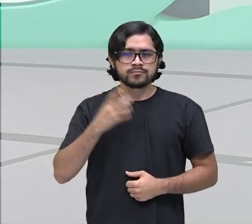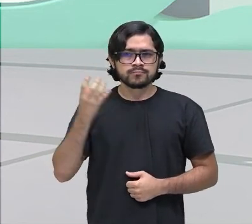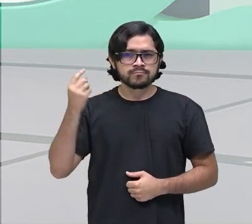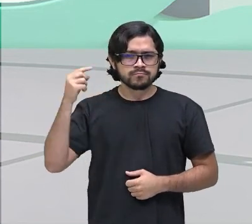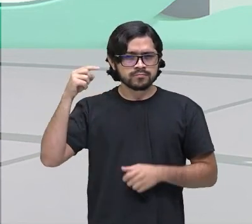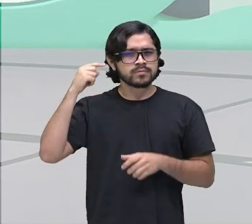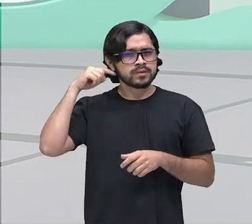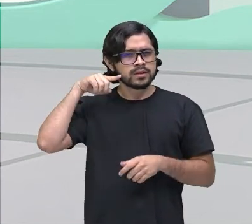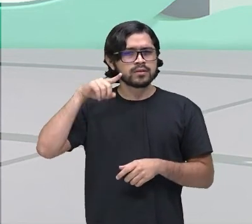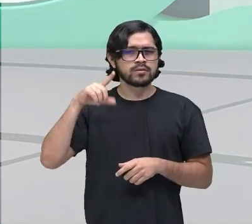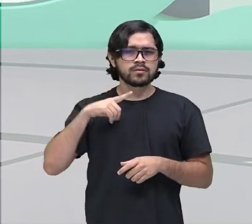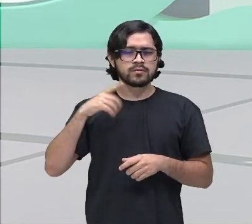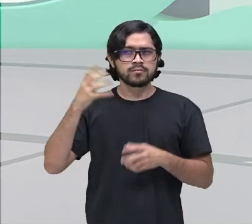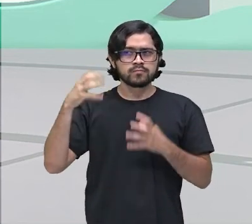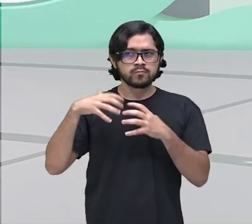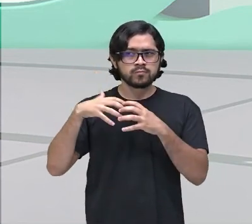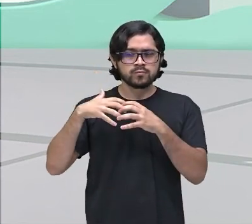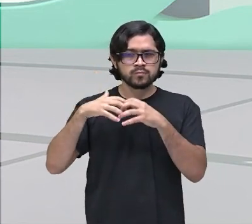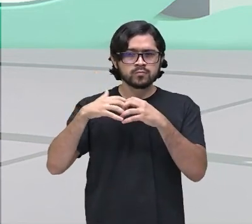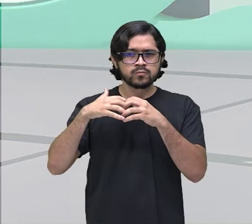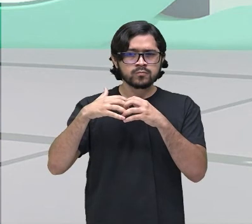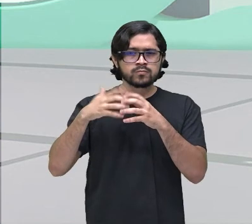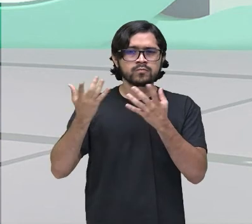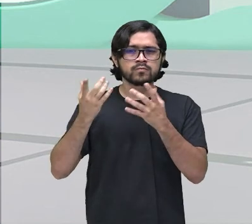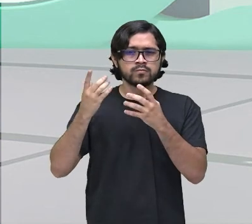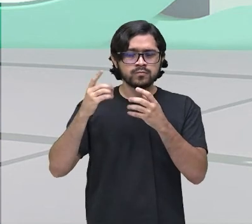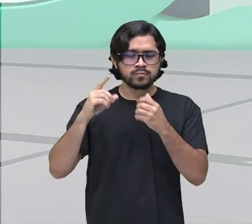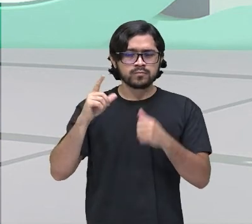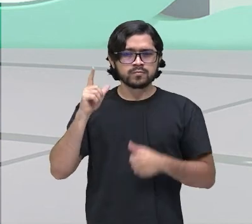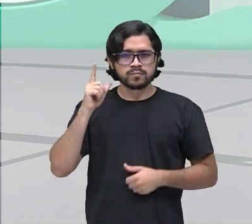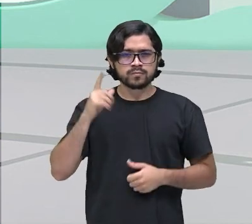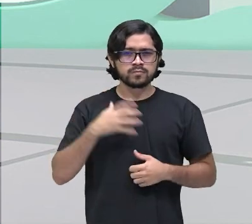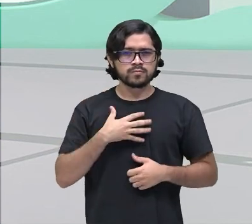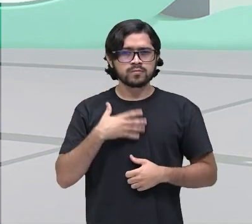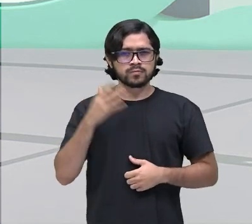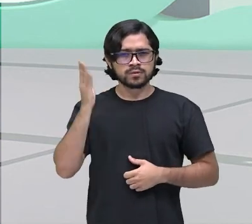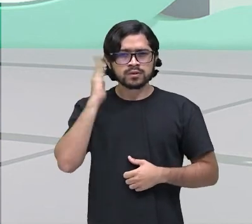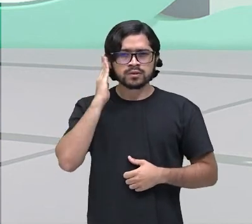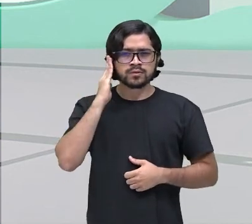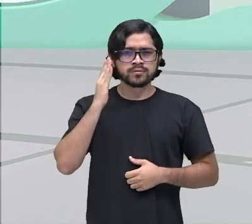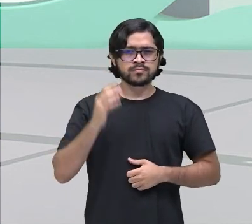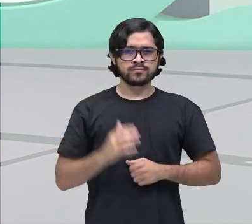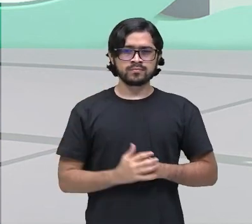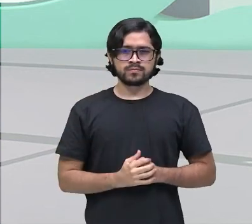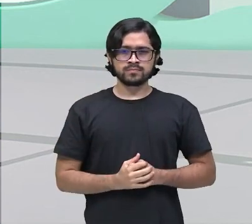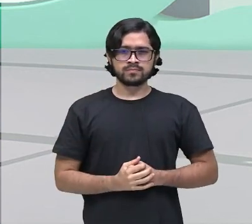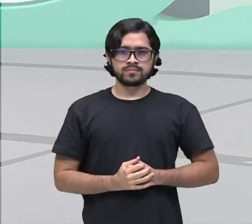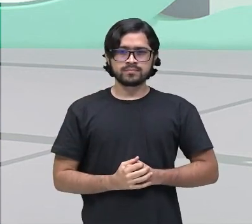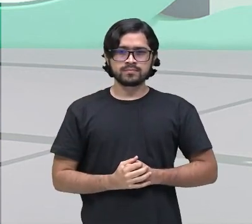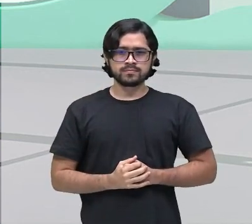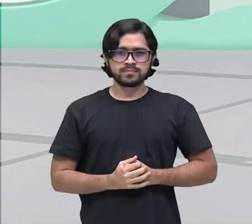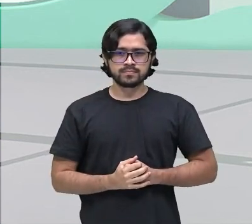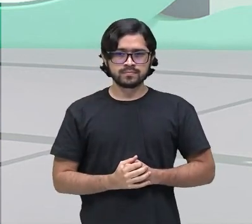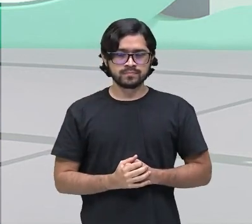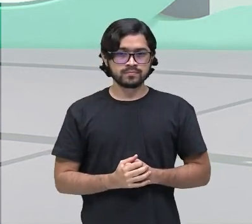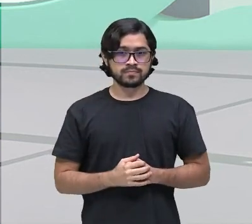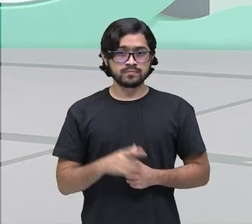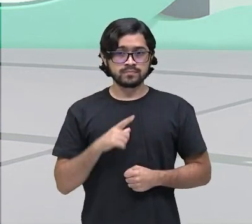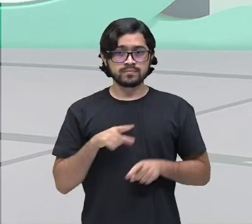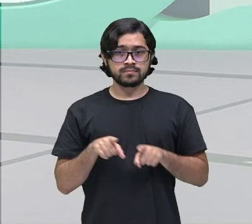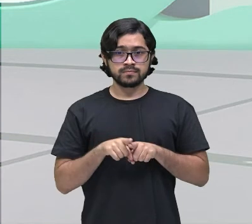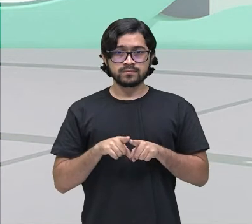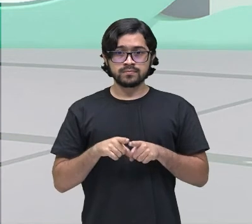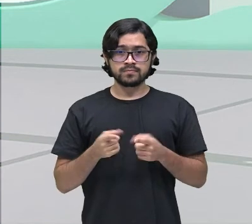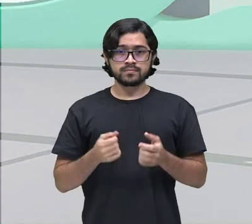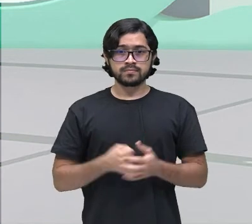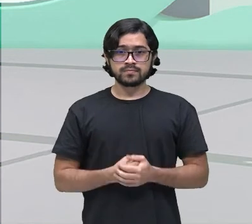serão transmitidos ao cérebro e o cérebro vai devolver essa percepção do som. Nós temos ainda, vimos